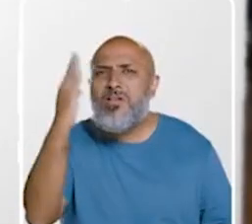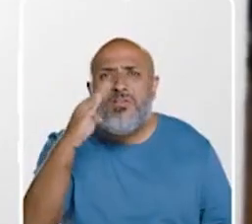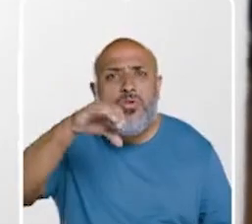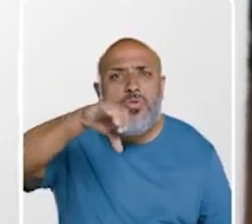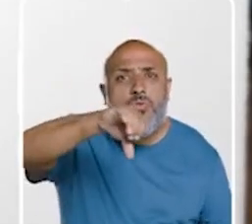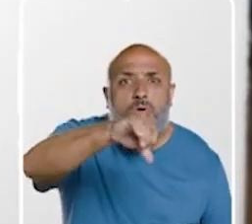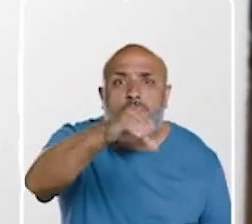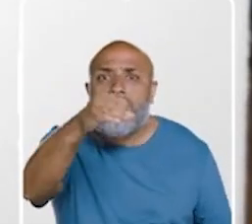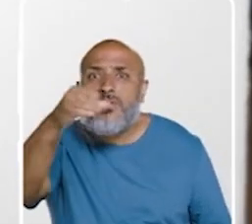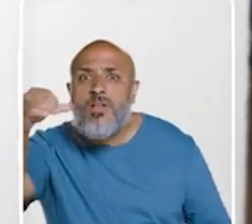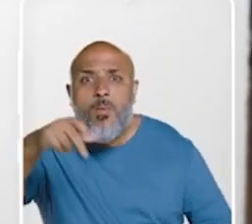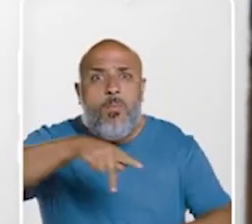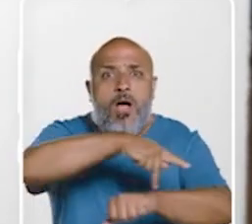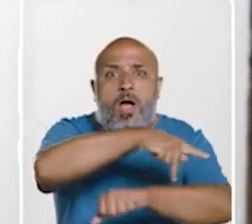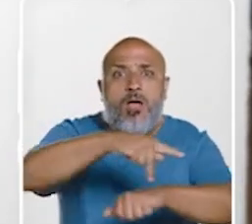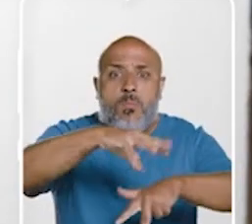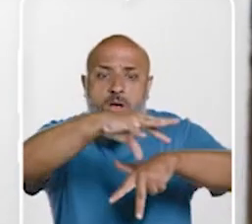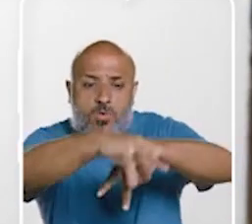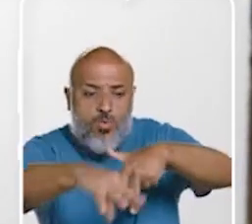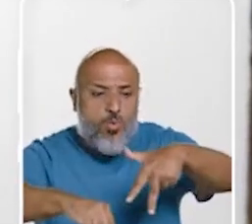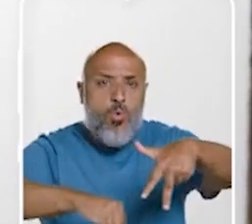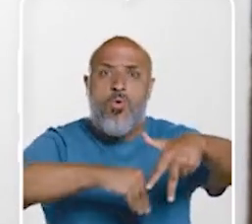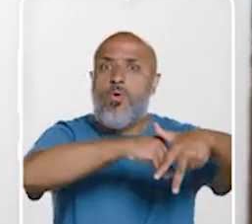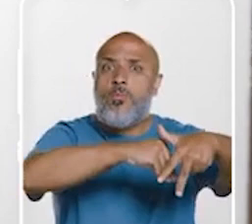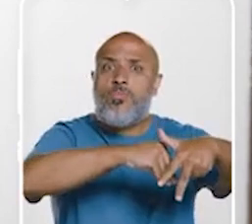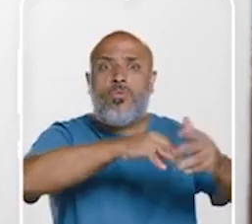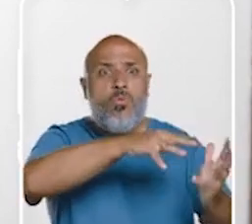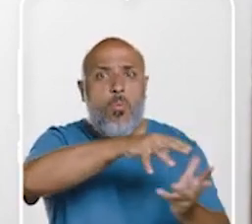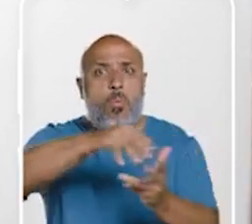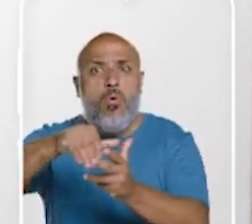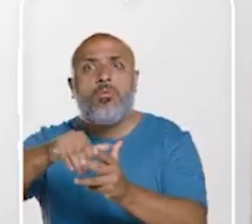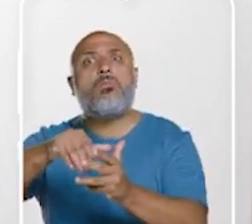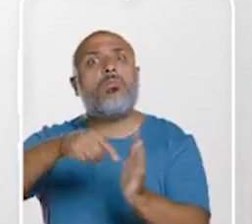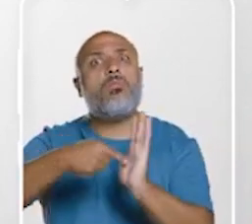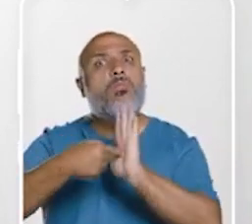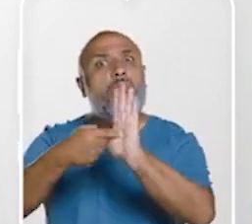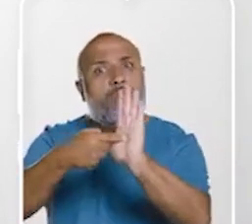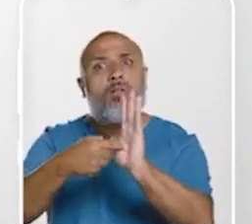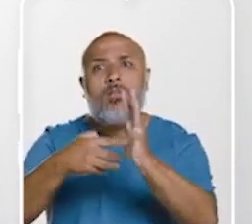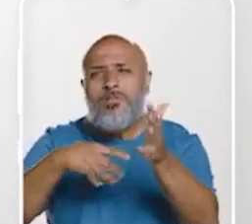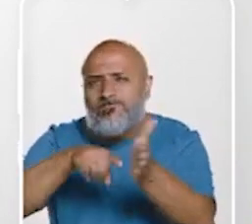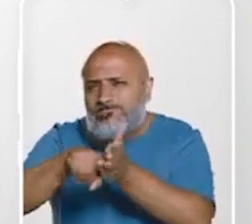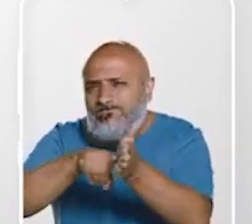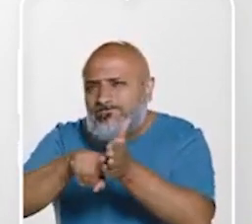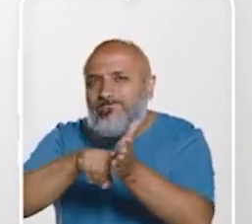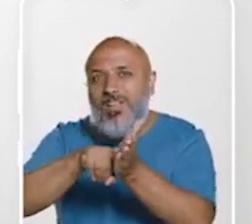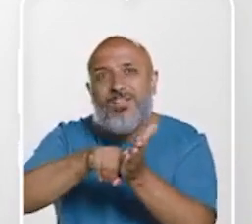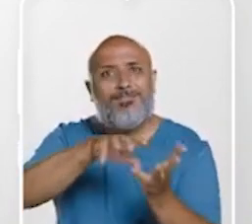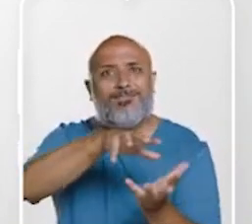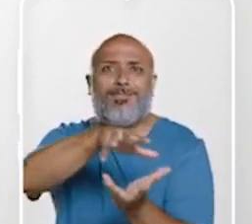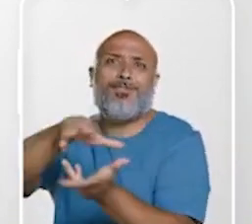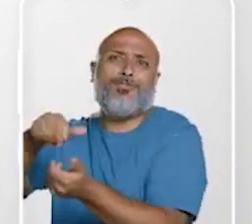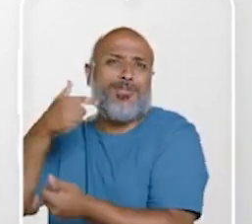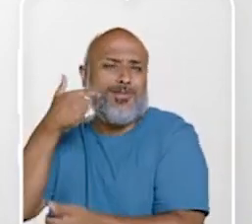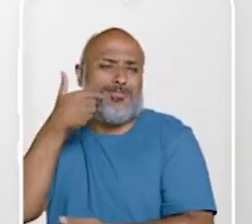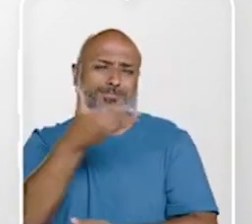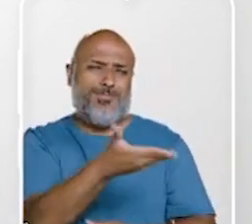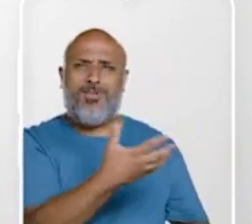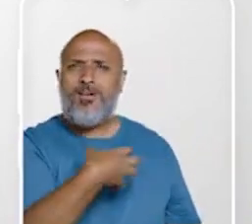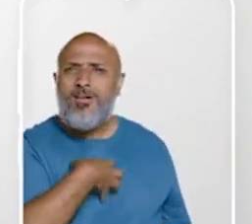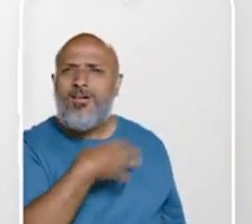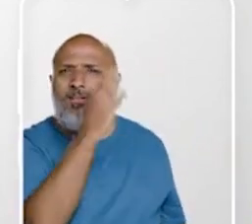Brasil é o 96º país mais corrupto do mundo, segundo o ranking da Transparência Internacional. Que vexame,